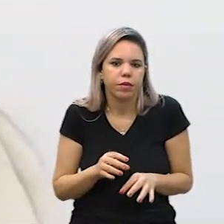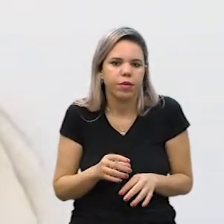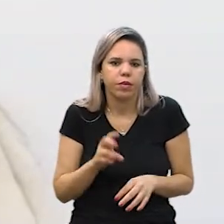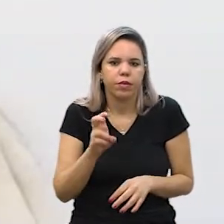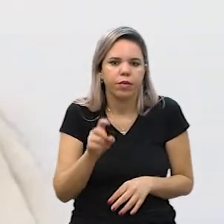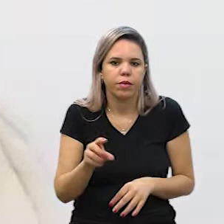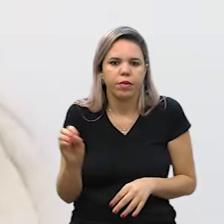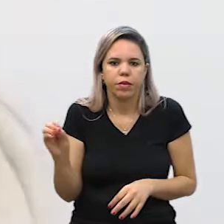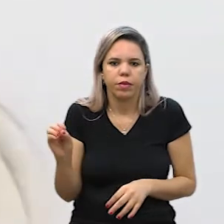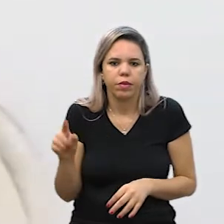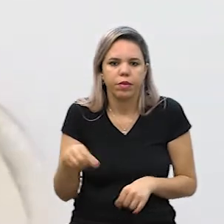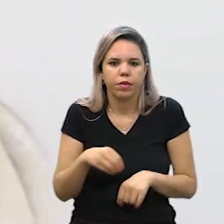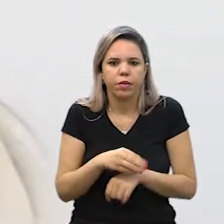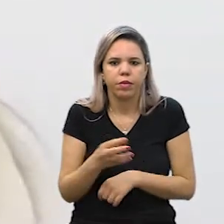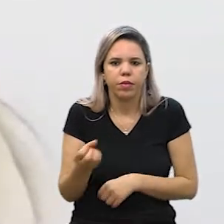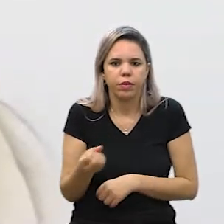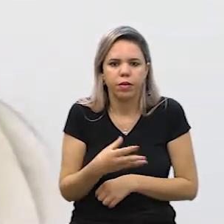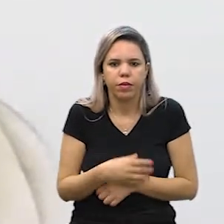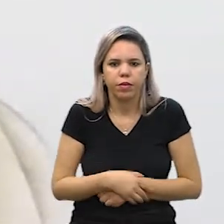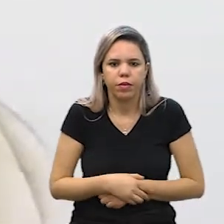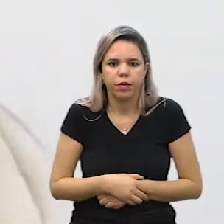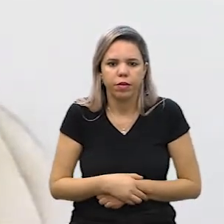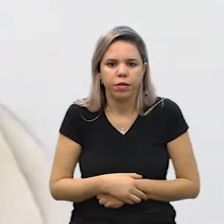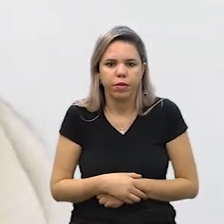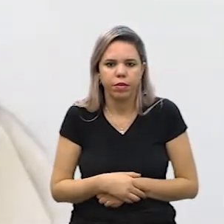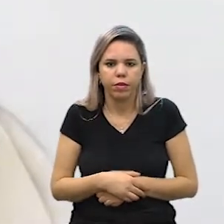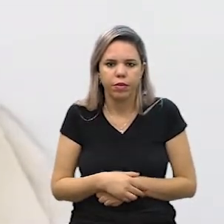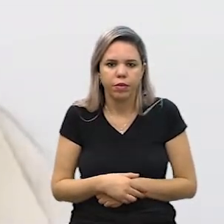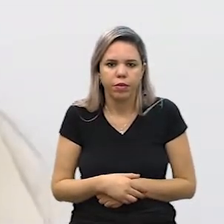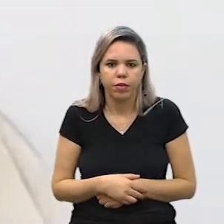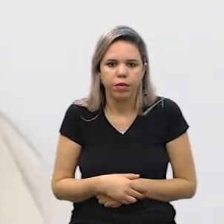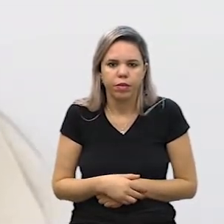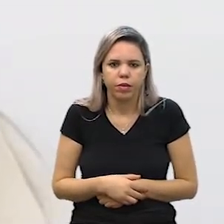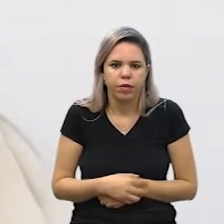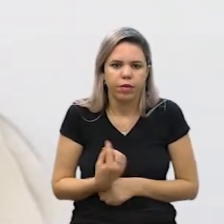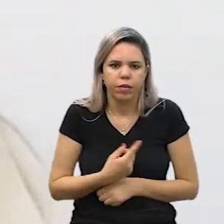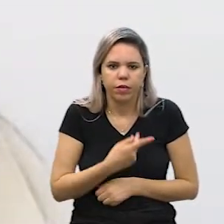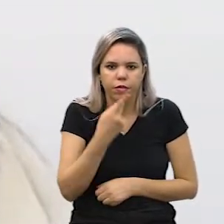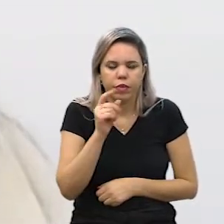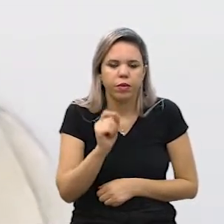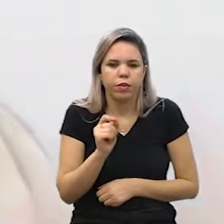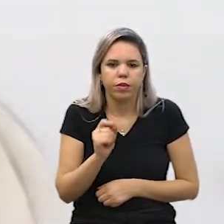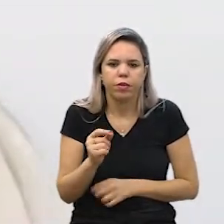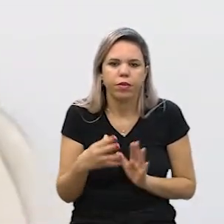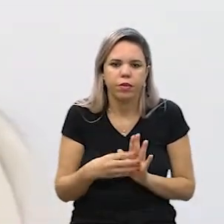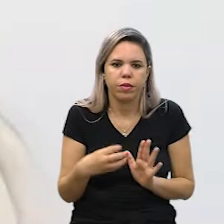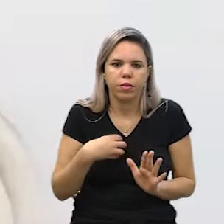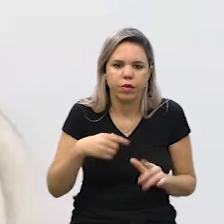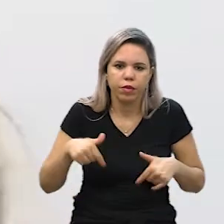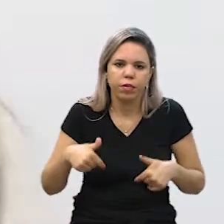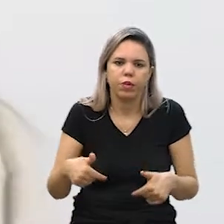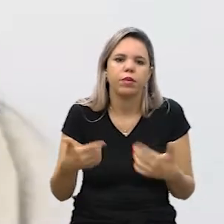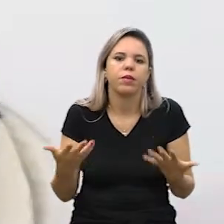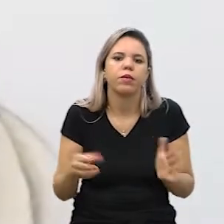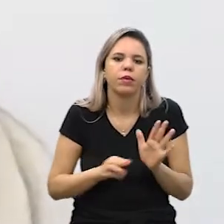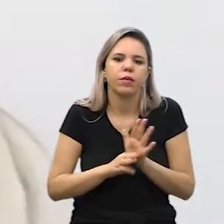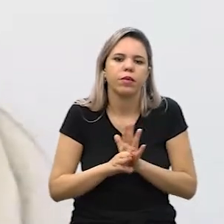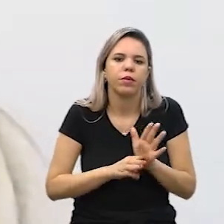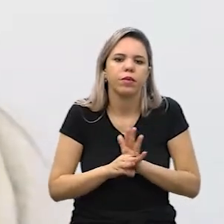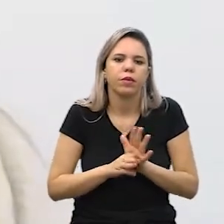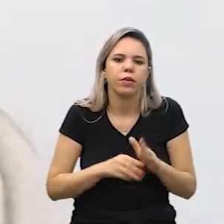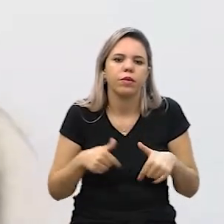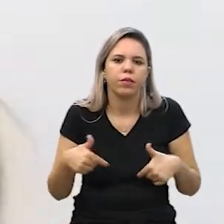5.0, ela traz essa nova, esse novo, nós chamamos de modalidades ativas,